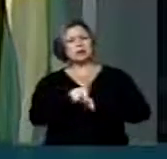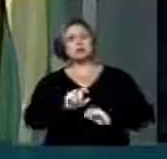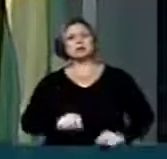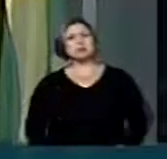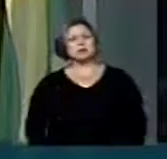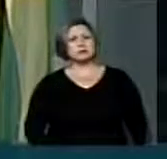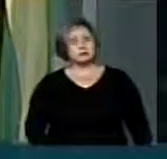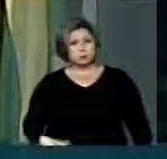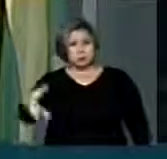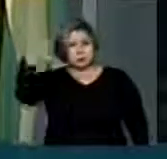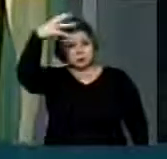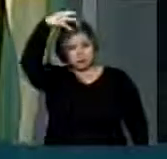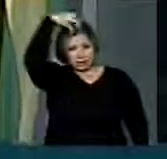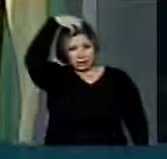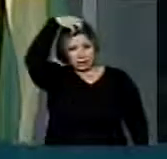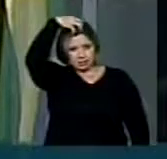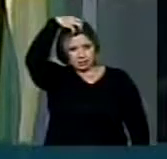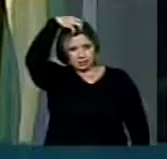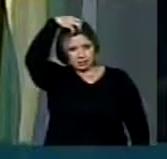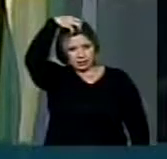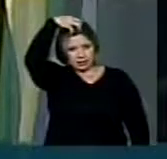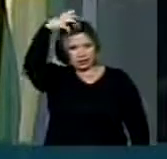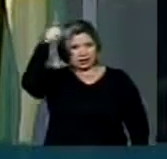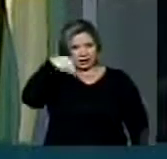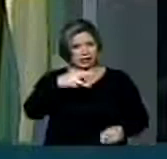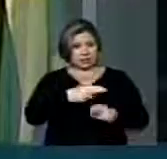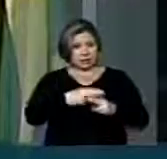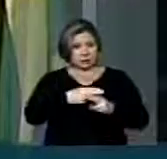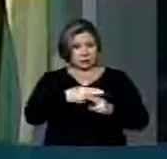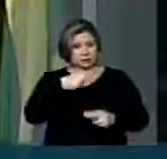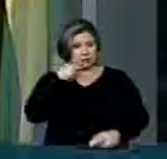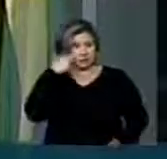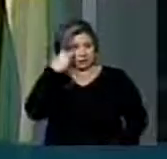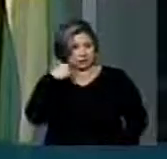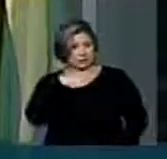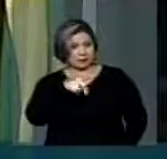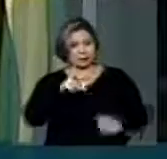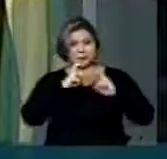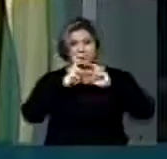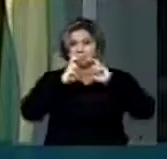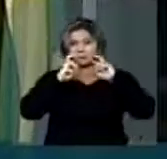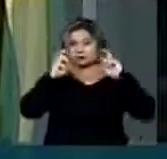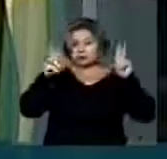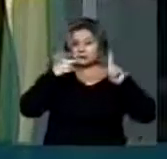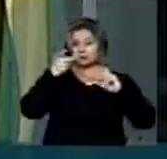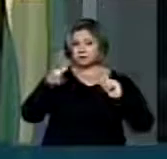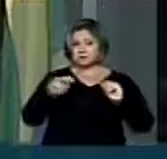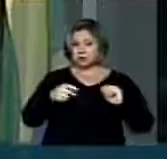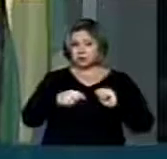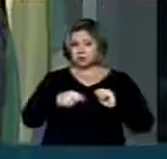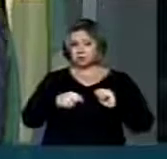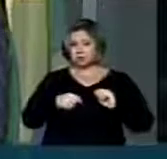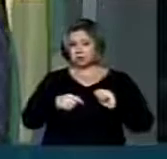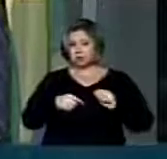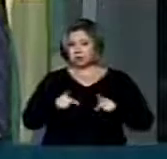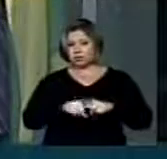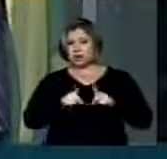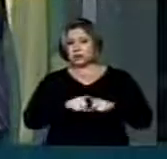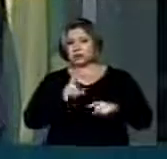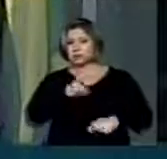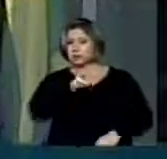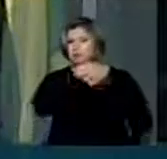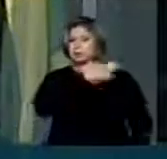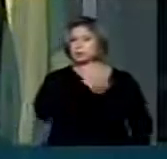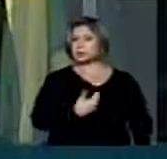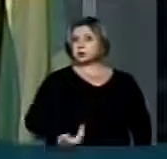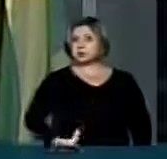o rei está nu, como grita o povo? Ou insiste o